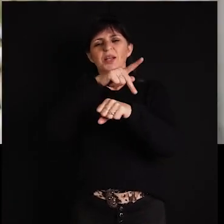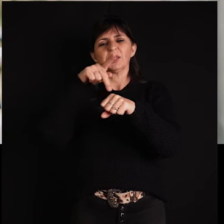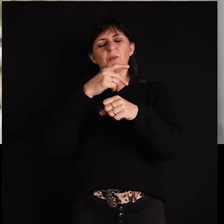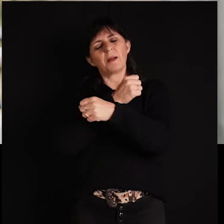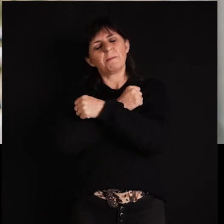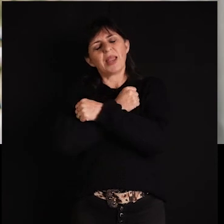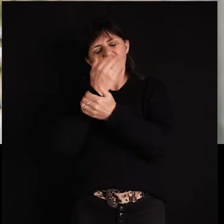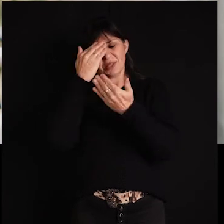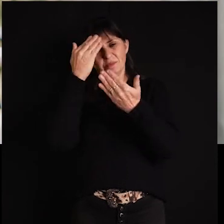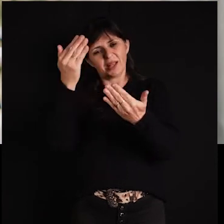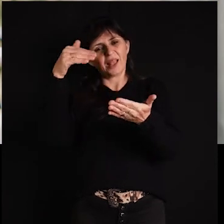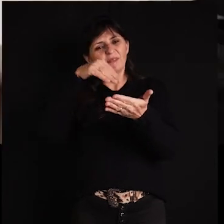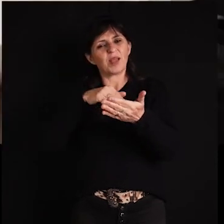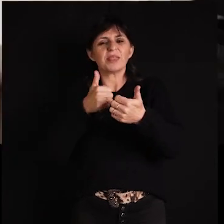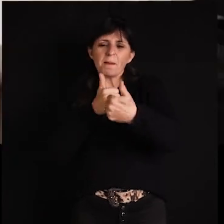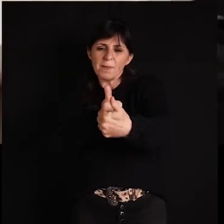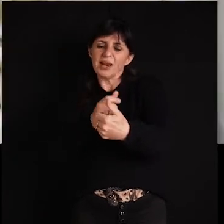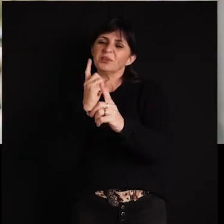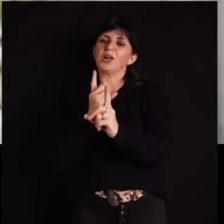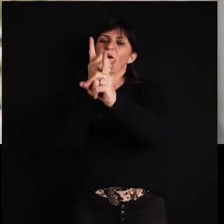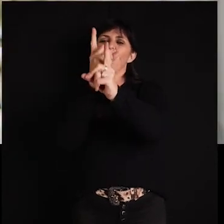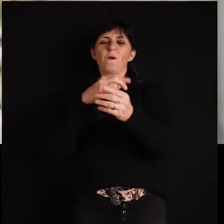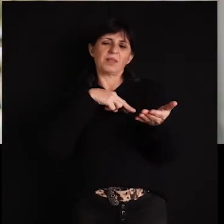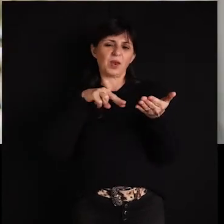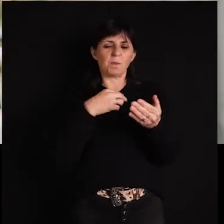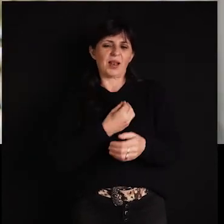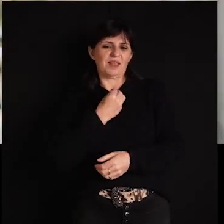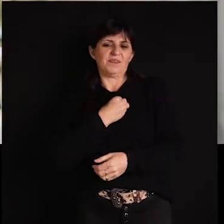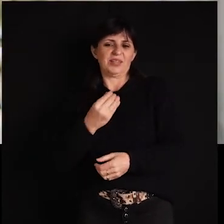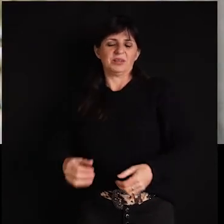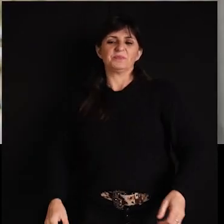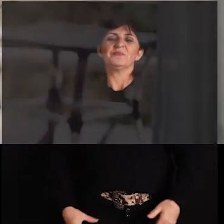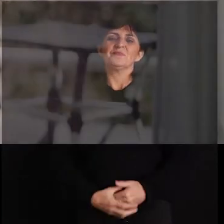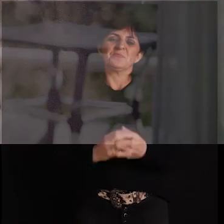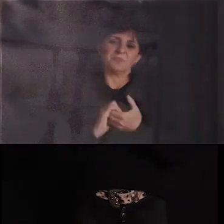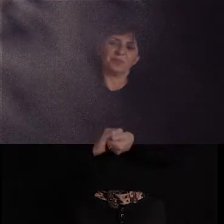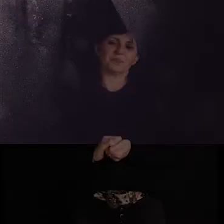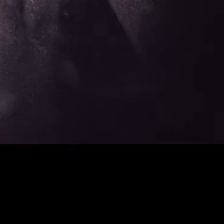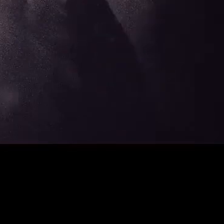abraço, e até breve a gente se encontra aí pelos bailes da vida. Thank you.